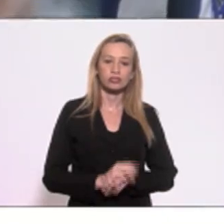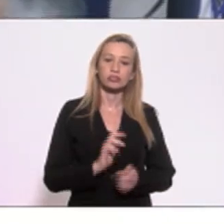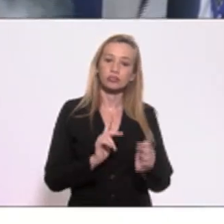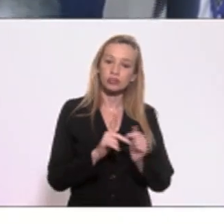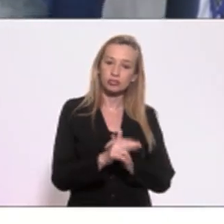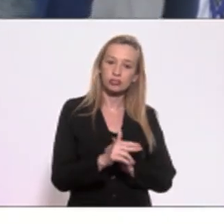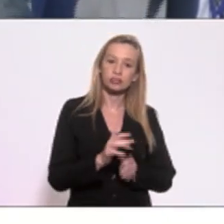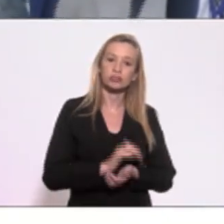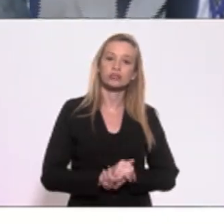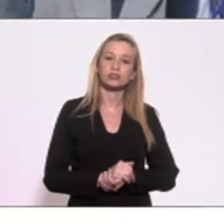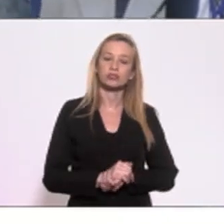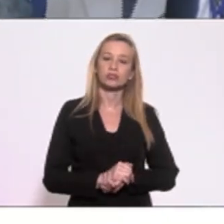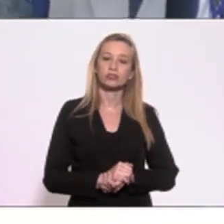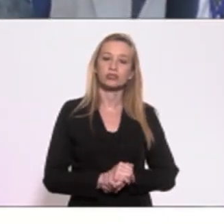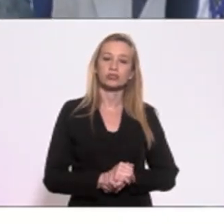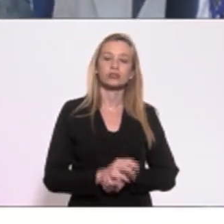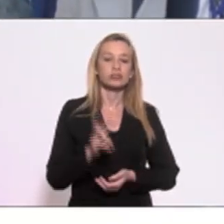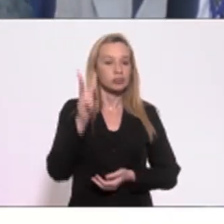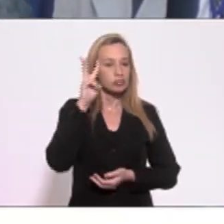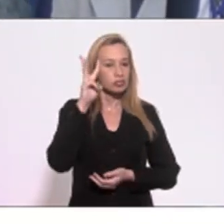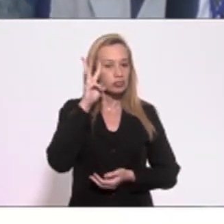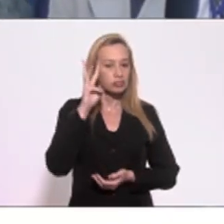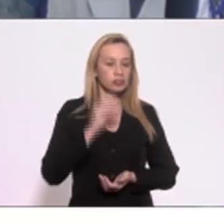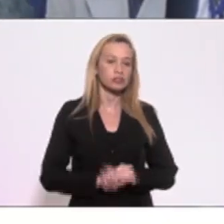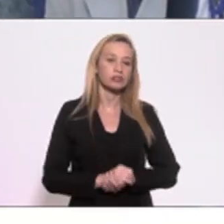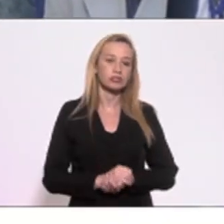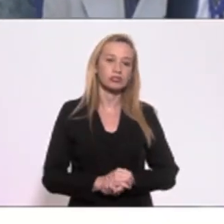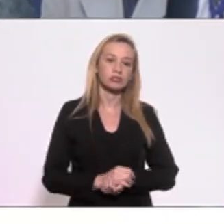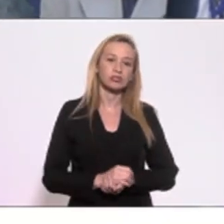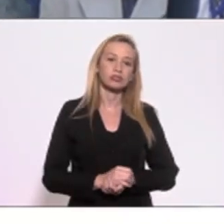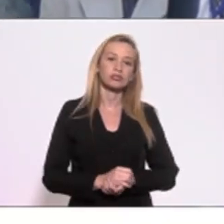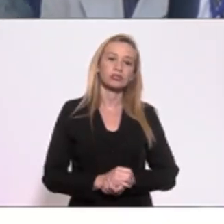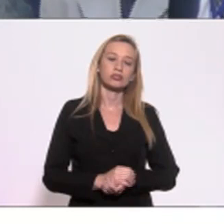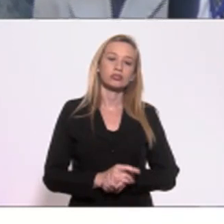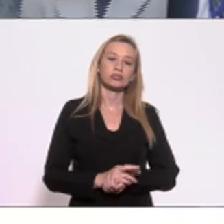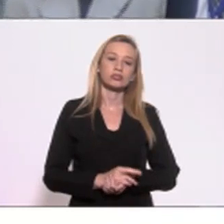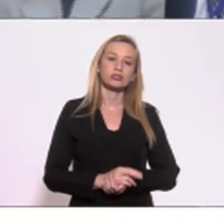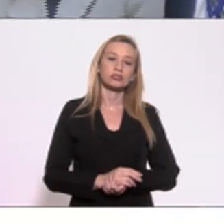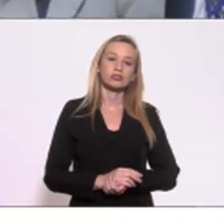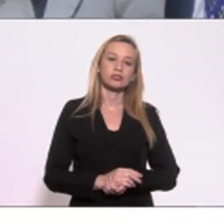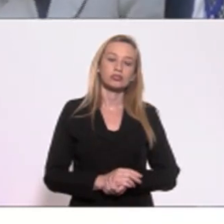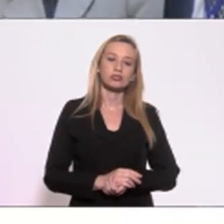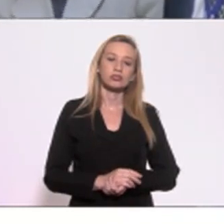prejudicando, terça-feira, o pequeno expediente entre 13